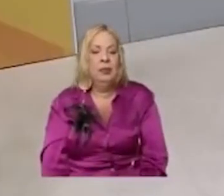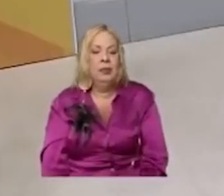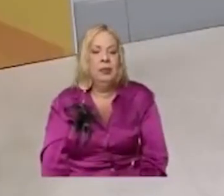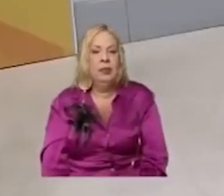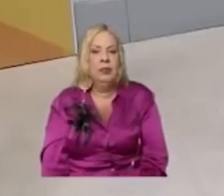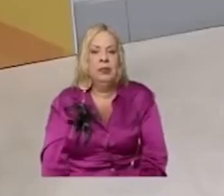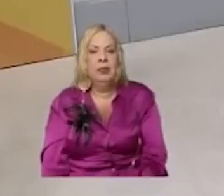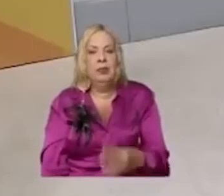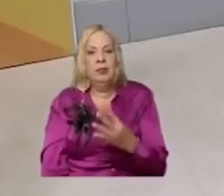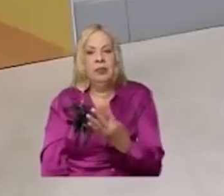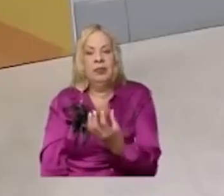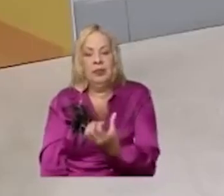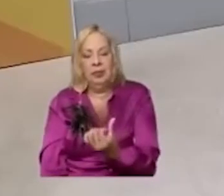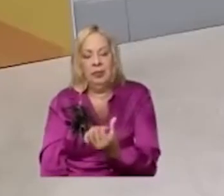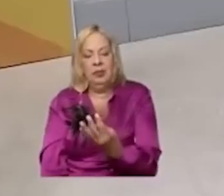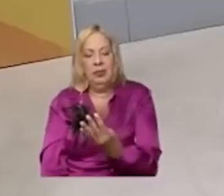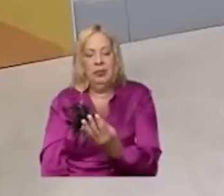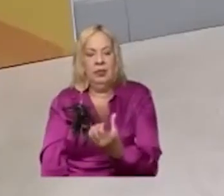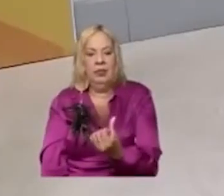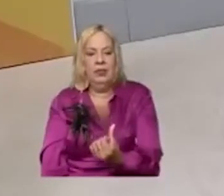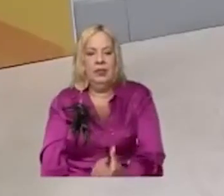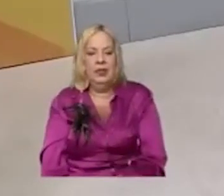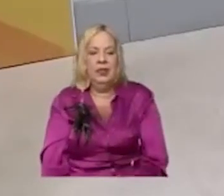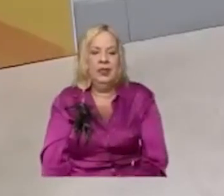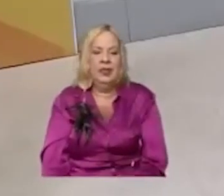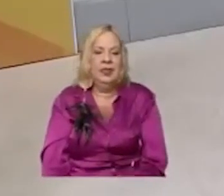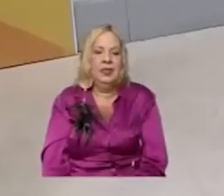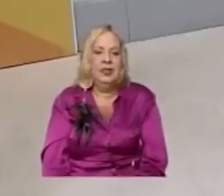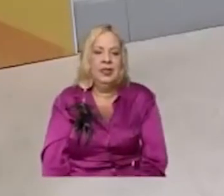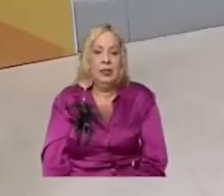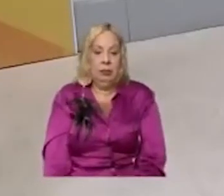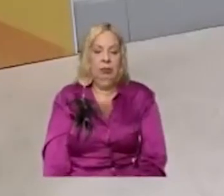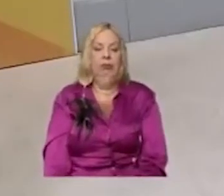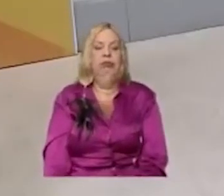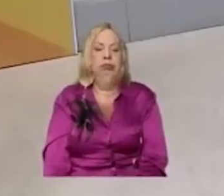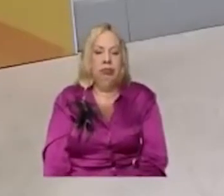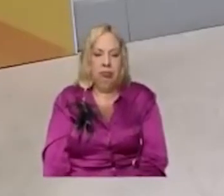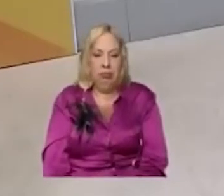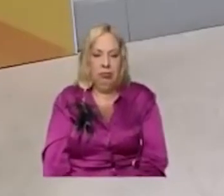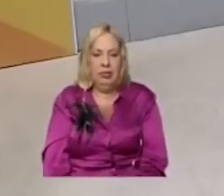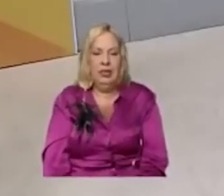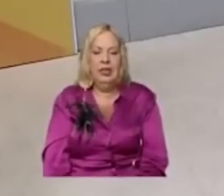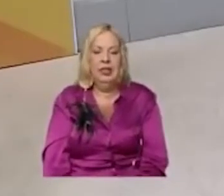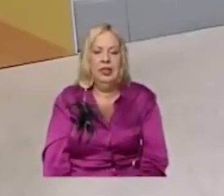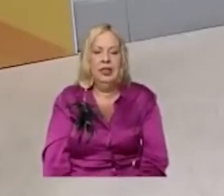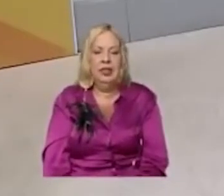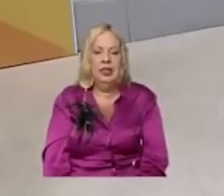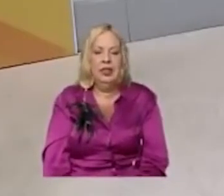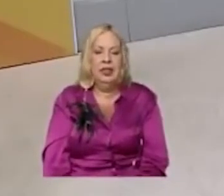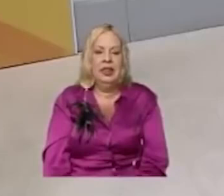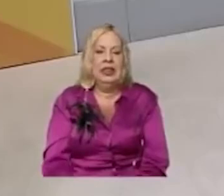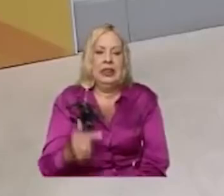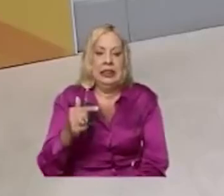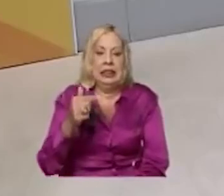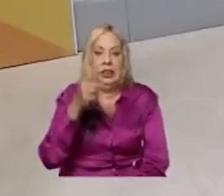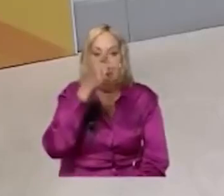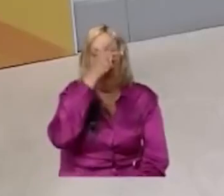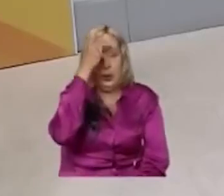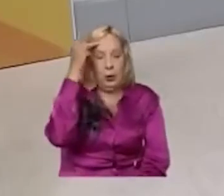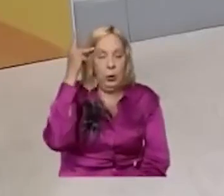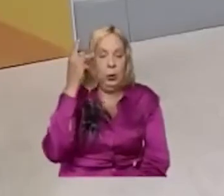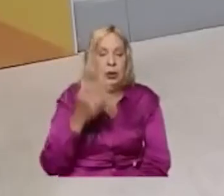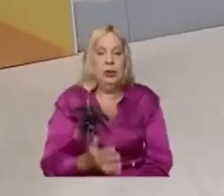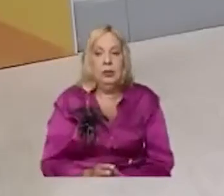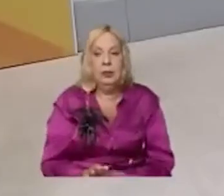vai? 46, 46, decide. Também não, meu filho. Nada.